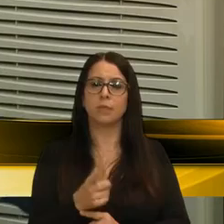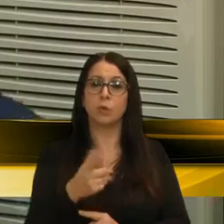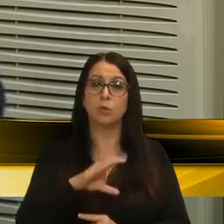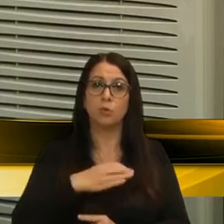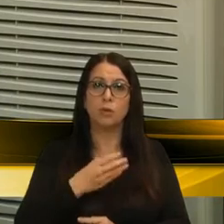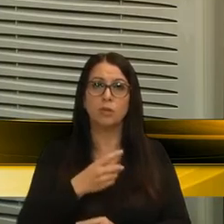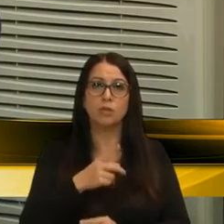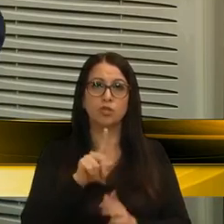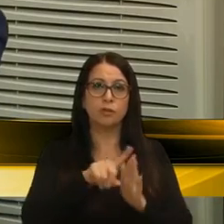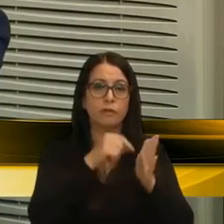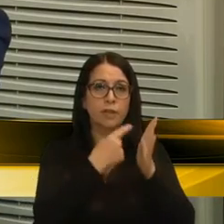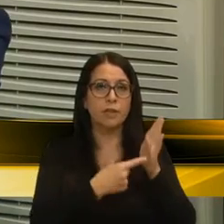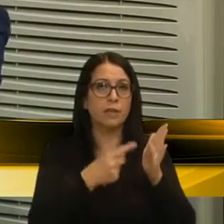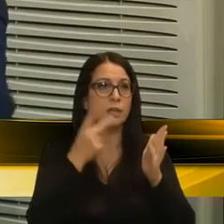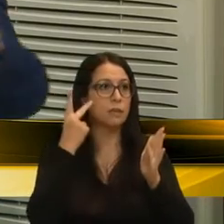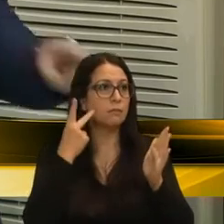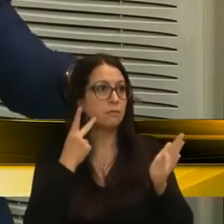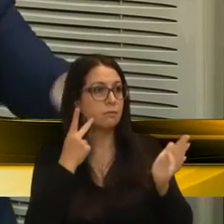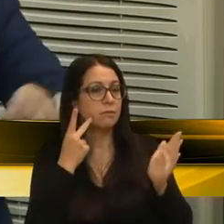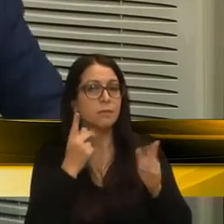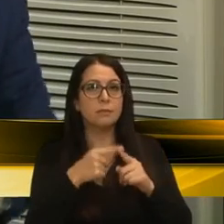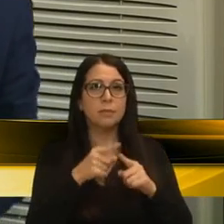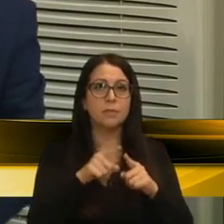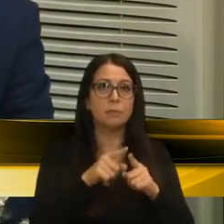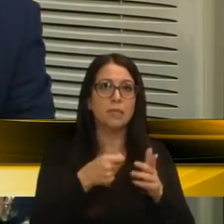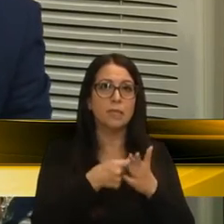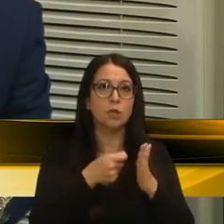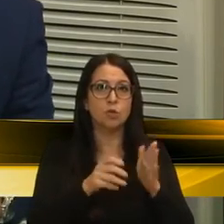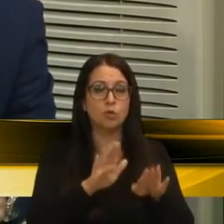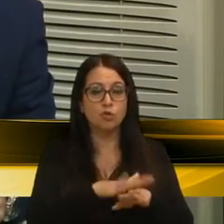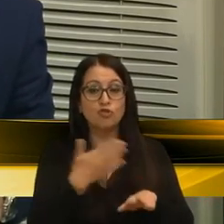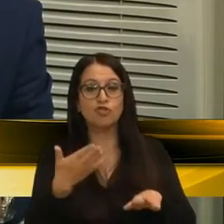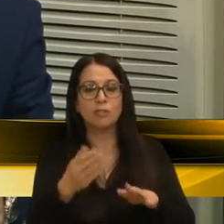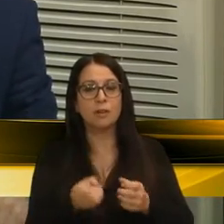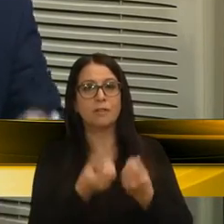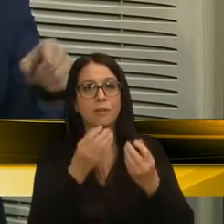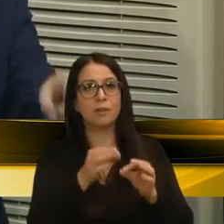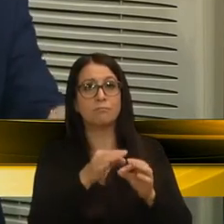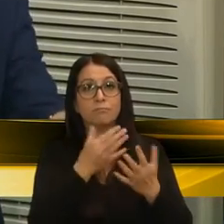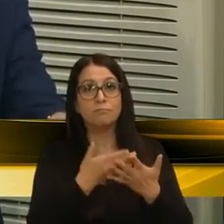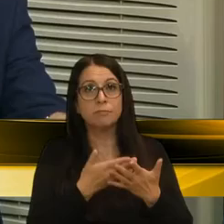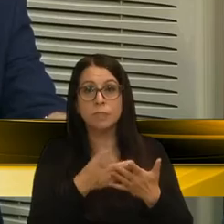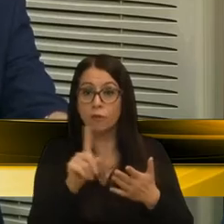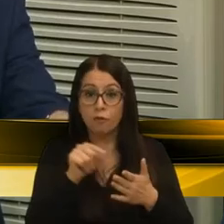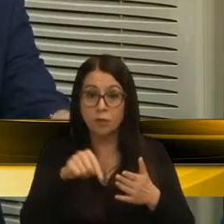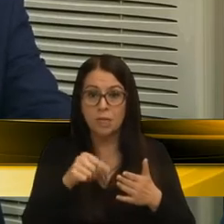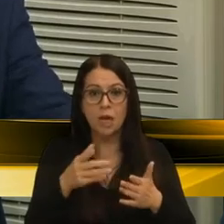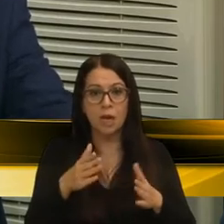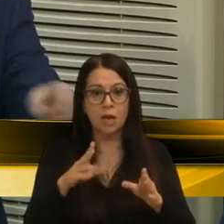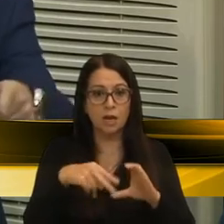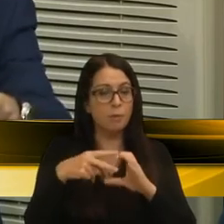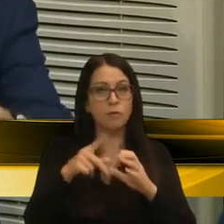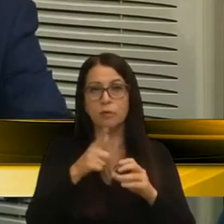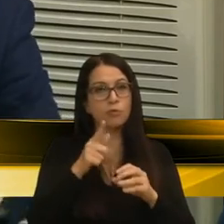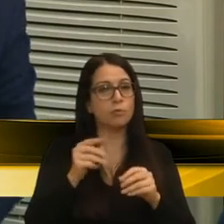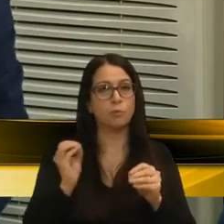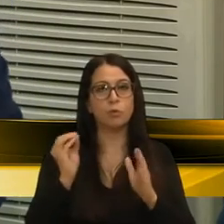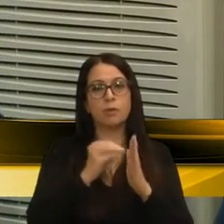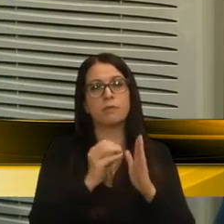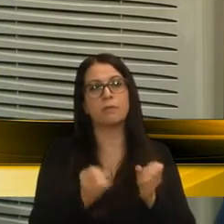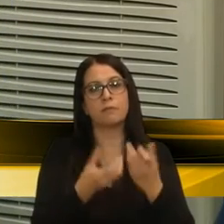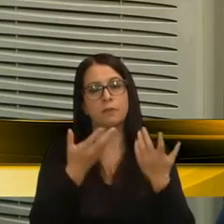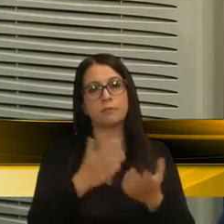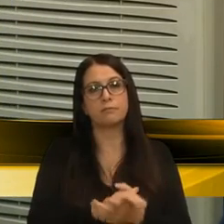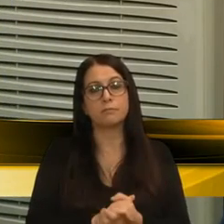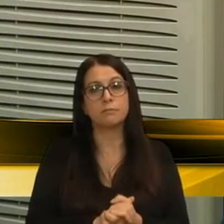coragem de vetar o projeto do vereador renato nunes mas tentou excluir da festa se não fosse a casa não teria sido incluído na festa da